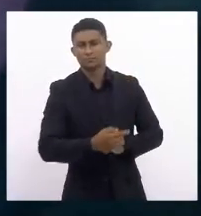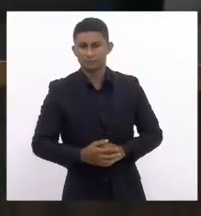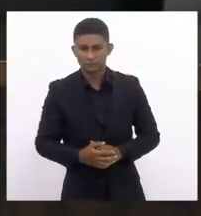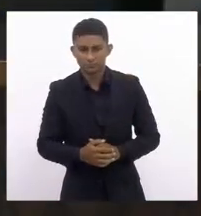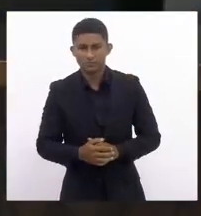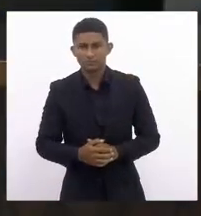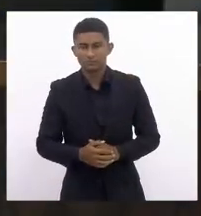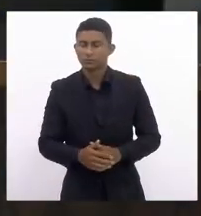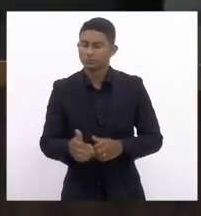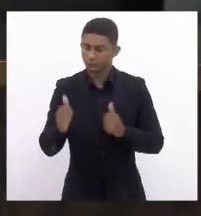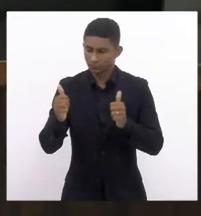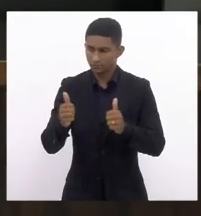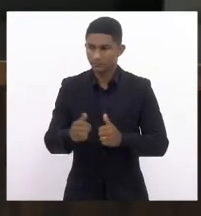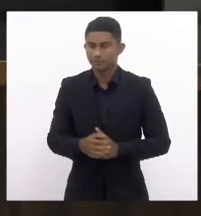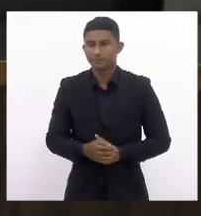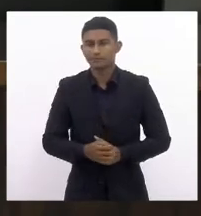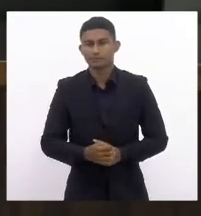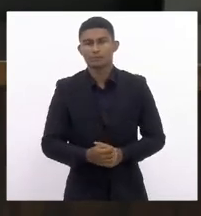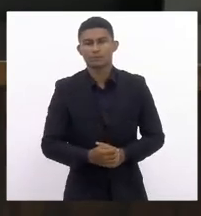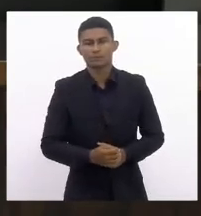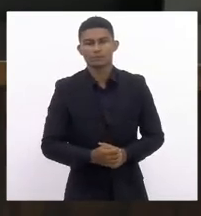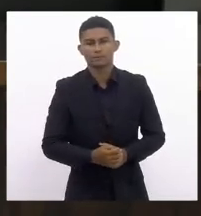Então vamos lá.